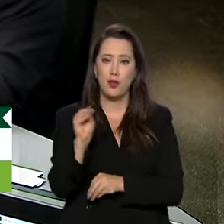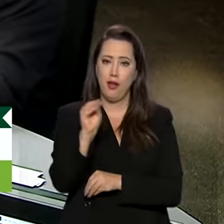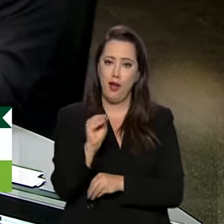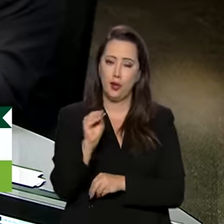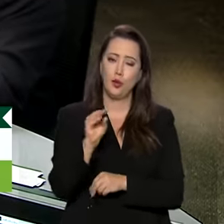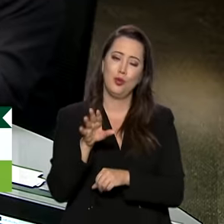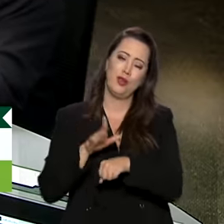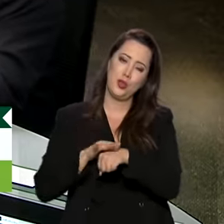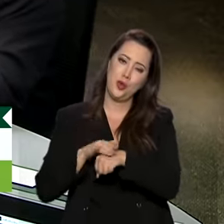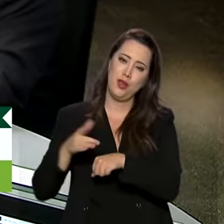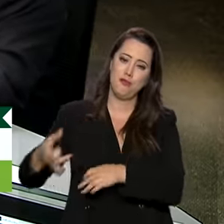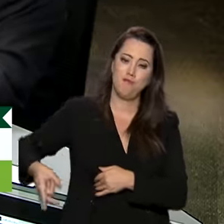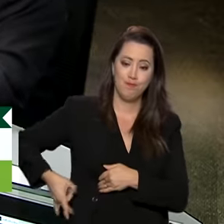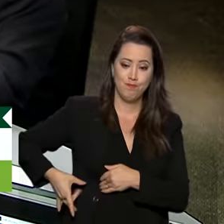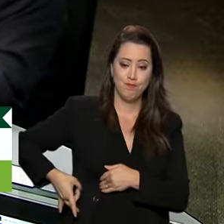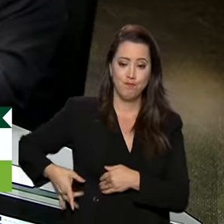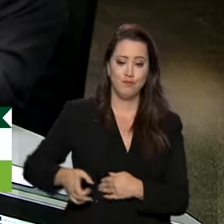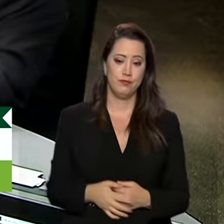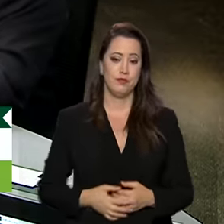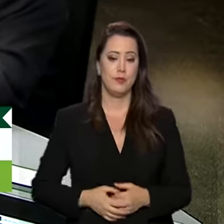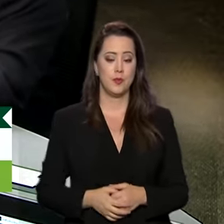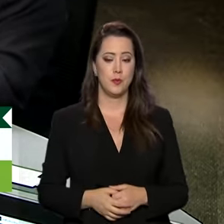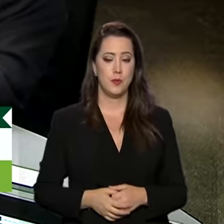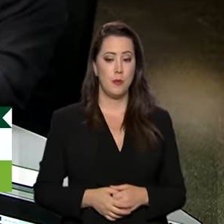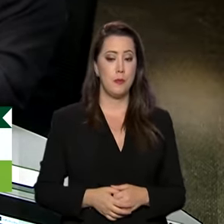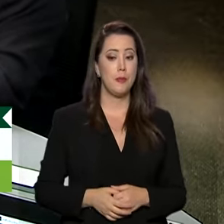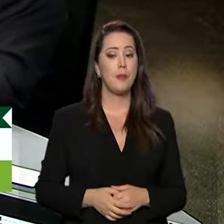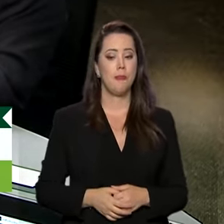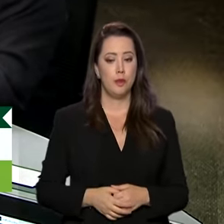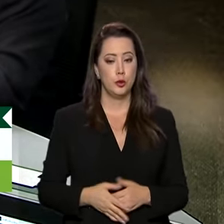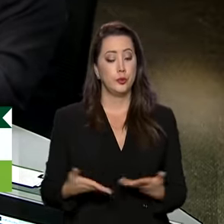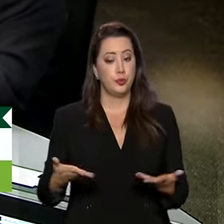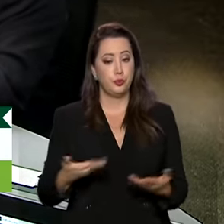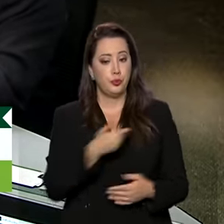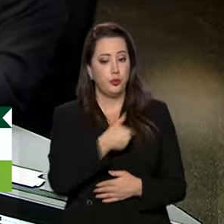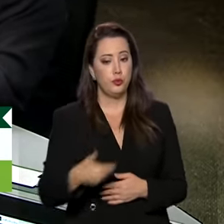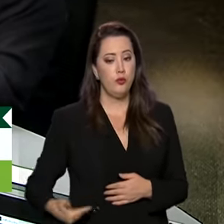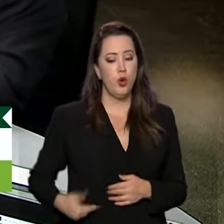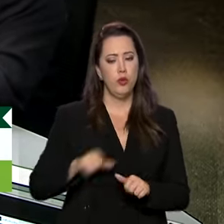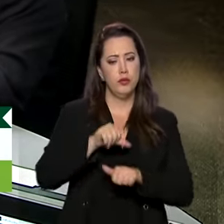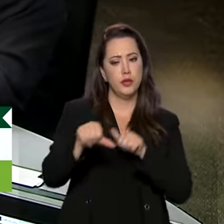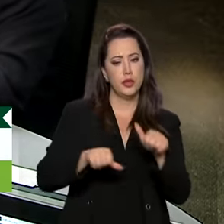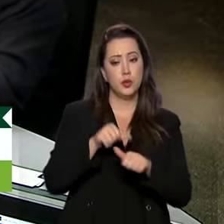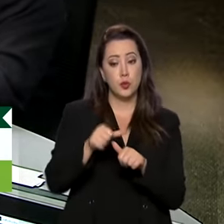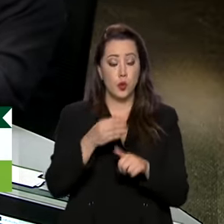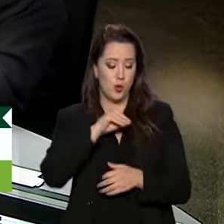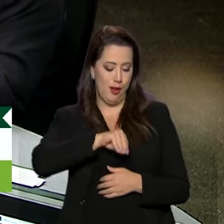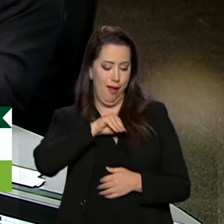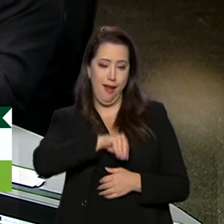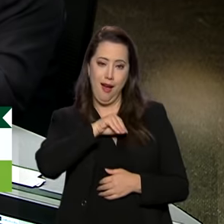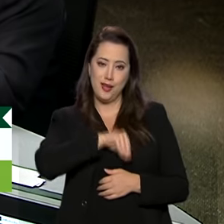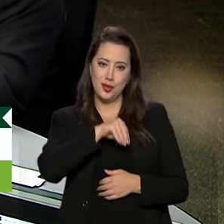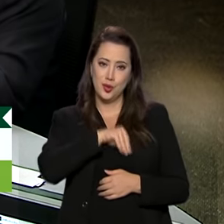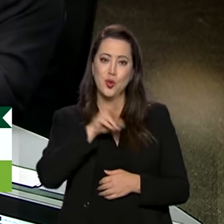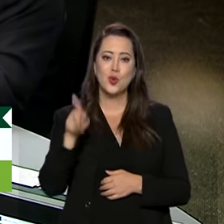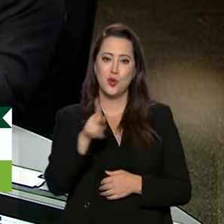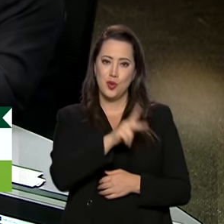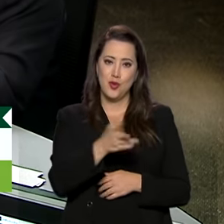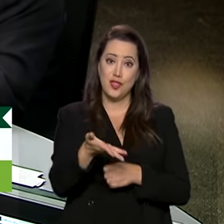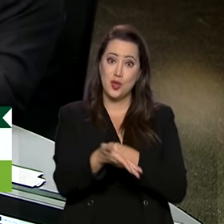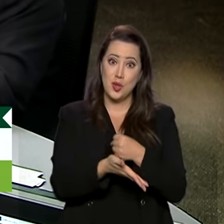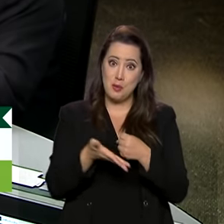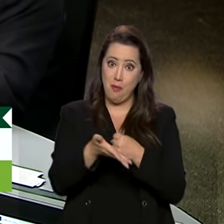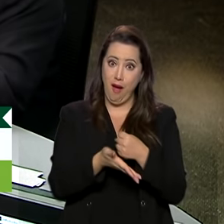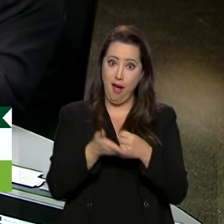pouco e o governo atualizou o piso salarial dos profissionais da Educação Básica da rede